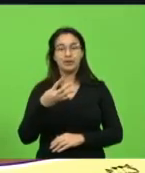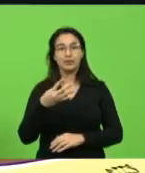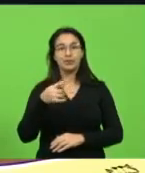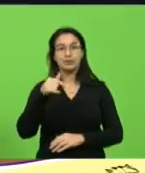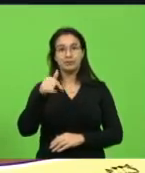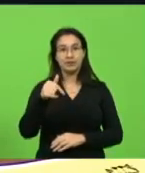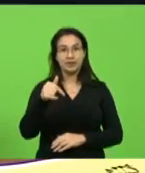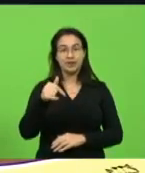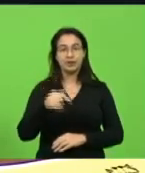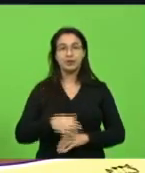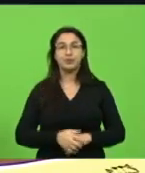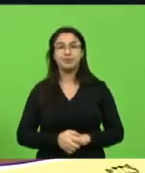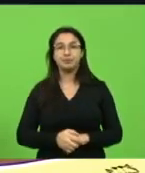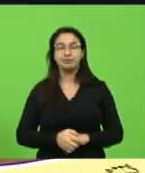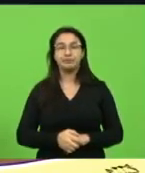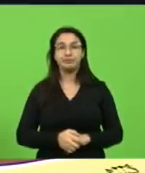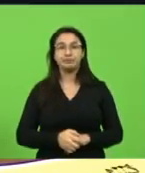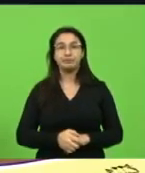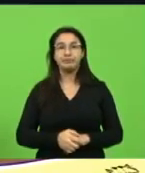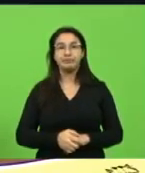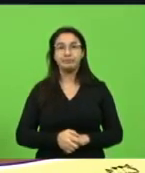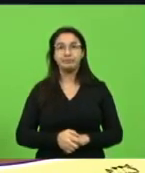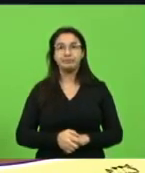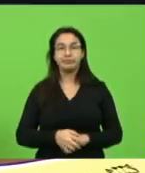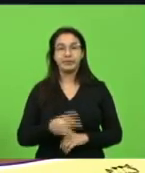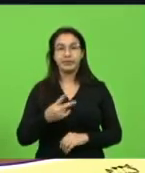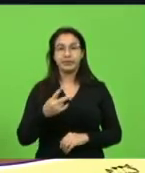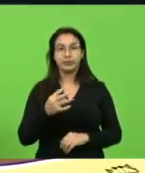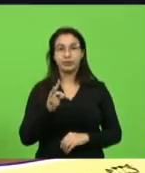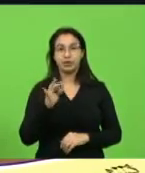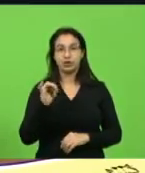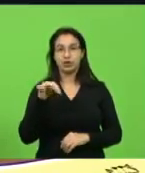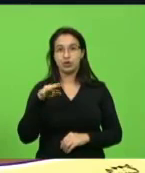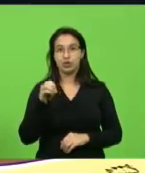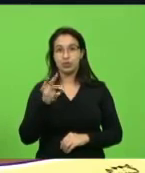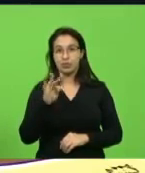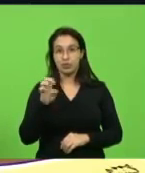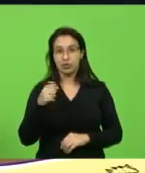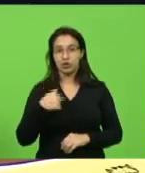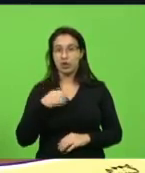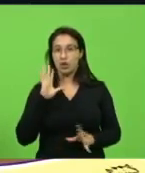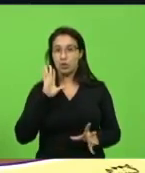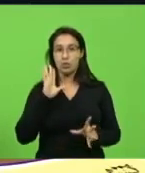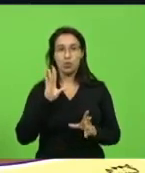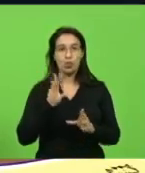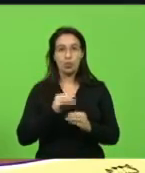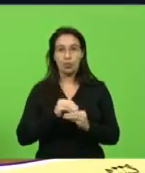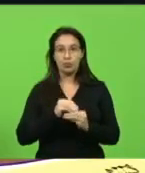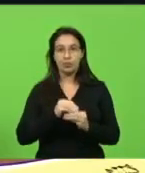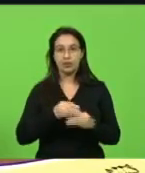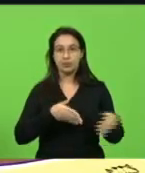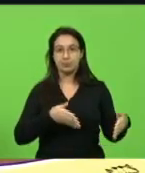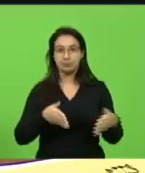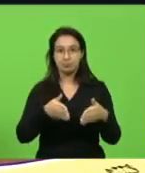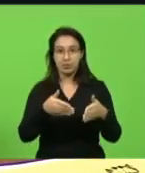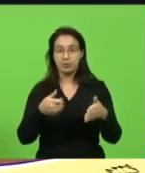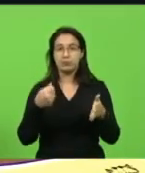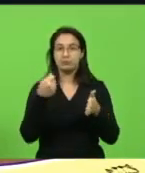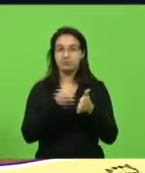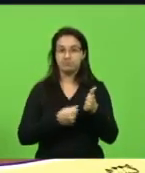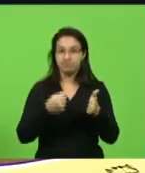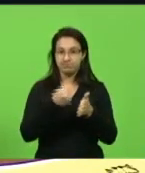que textualmente diz, abre aspas, completei o caminho, lutei o bom